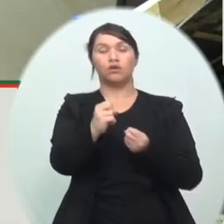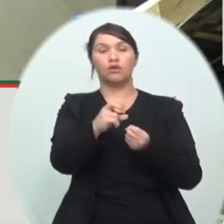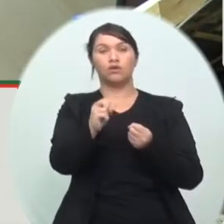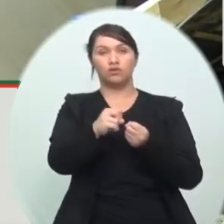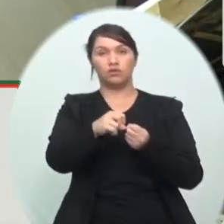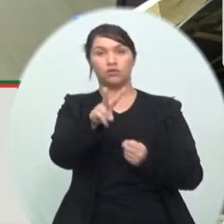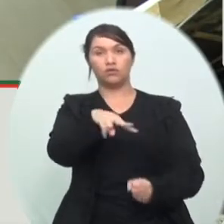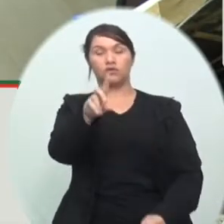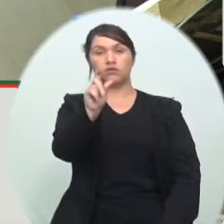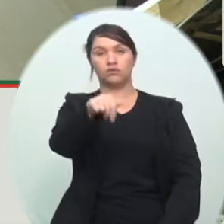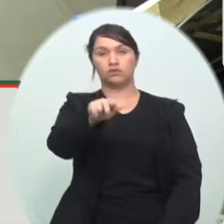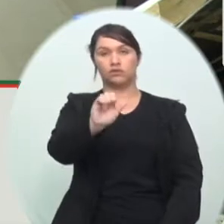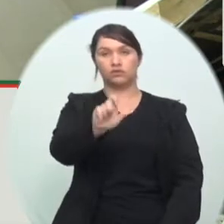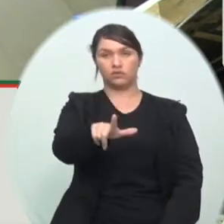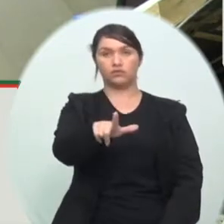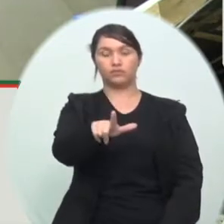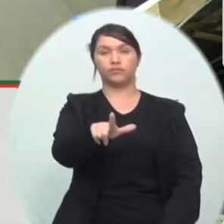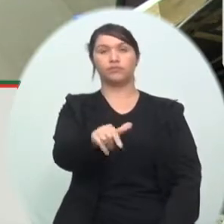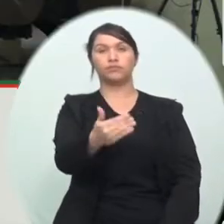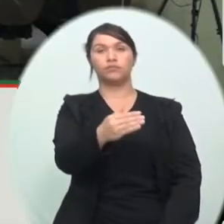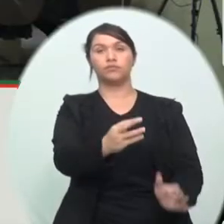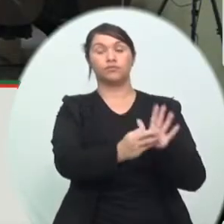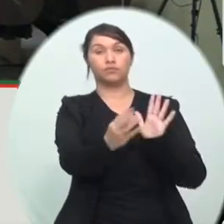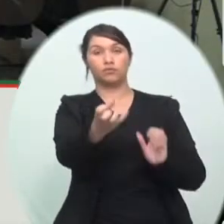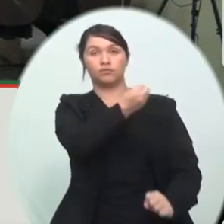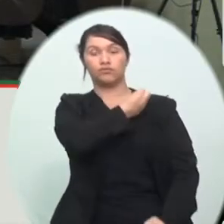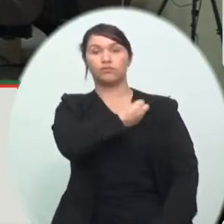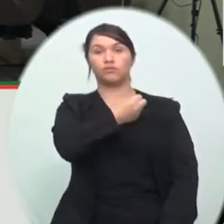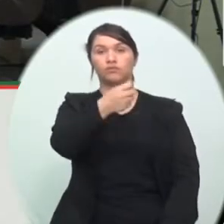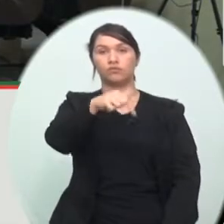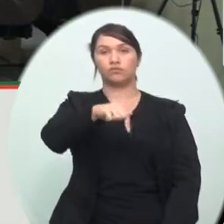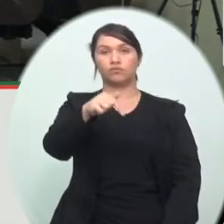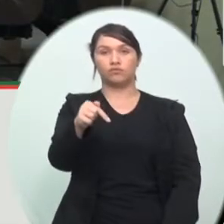vereador Daniel Cipriano. Indicações número 767,